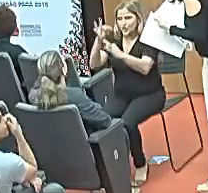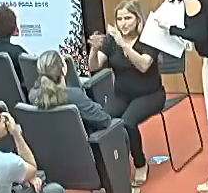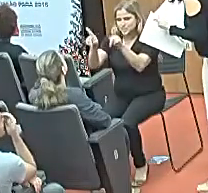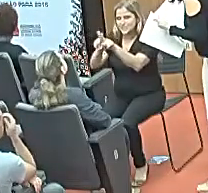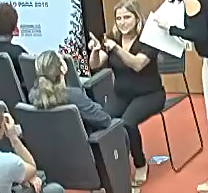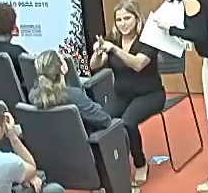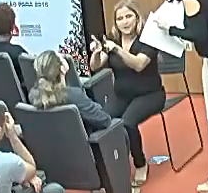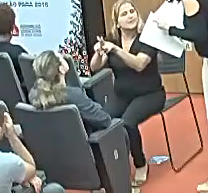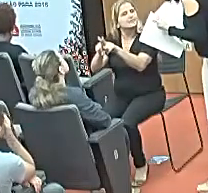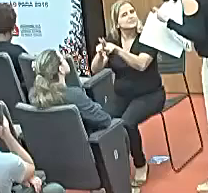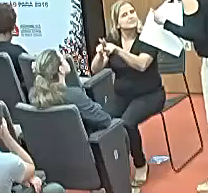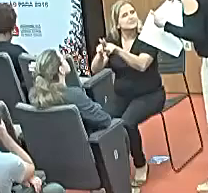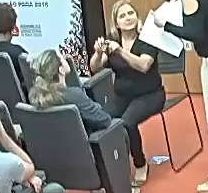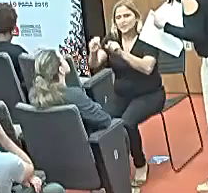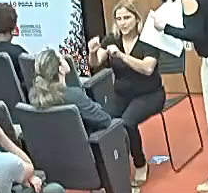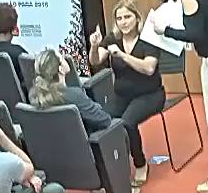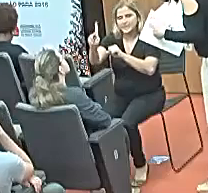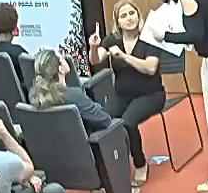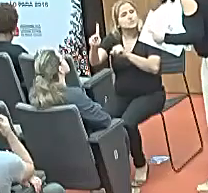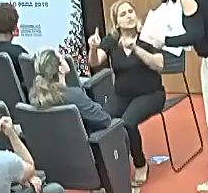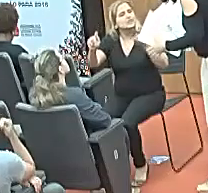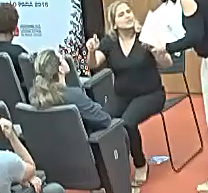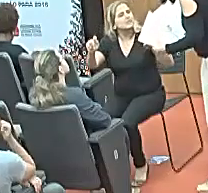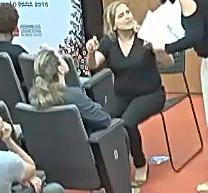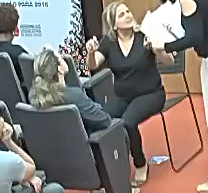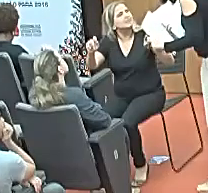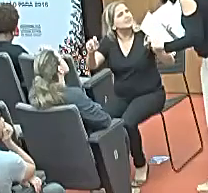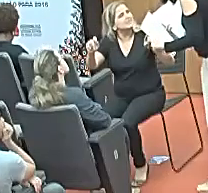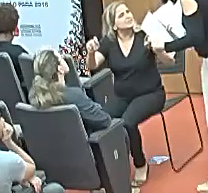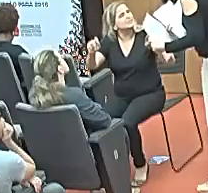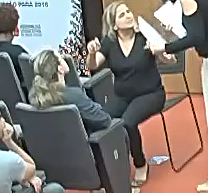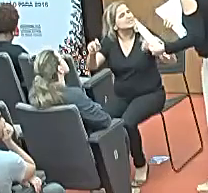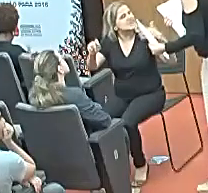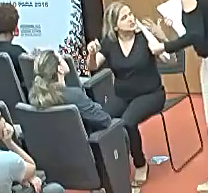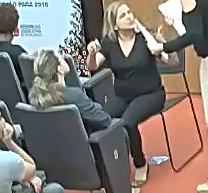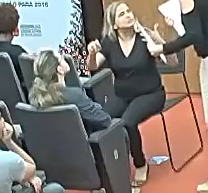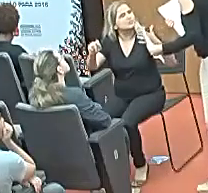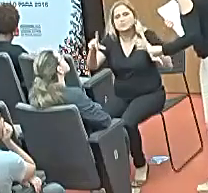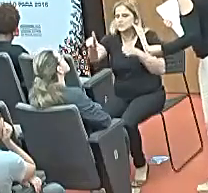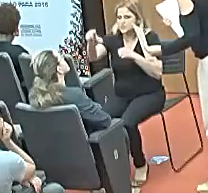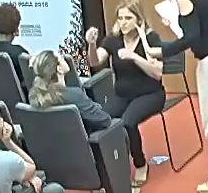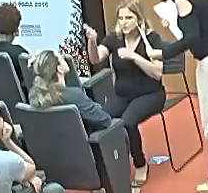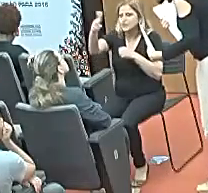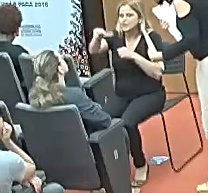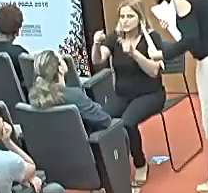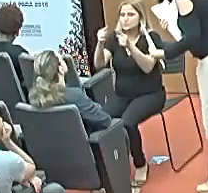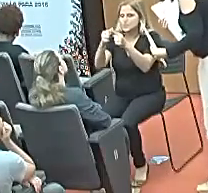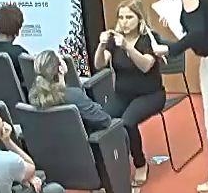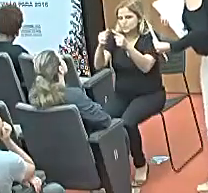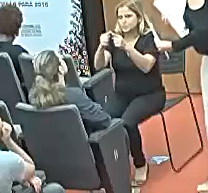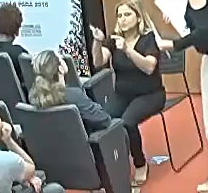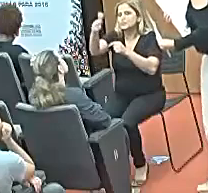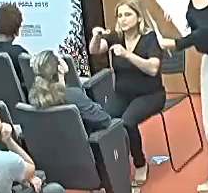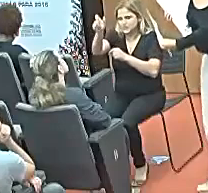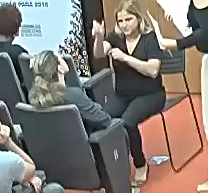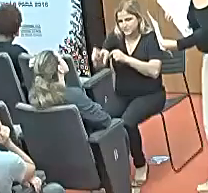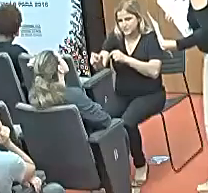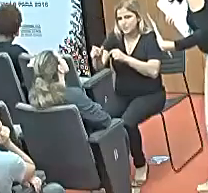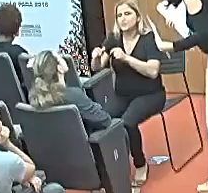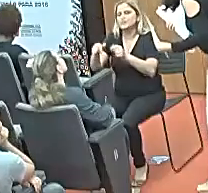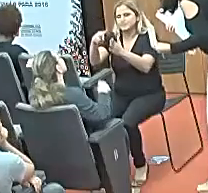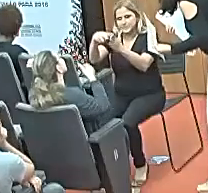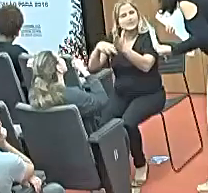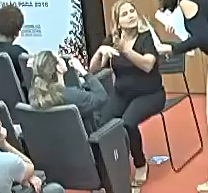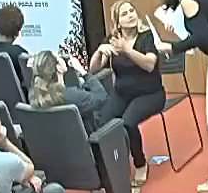votar proposições da comissão ea receber os relatórios com as sugestões populares resultado do processo de discussão participativa do projeto de